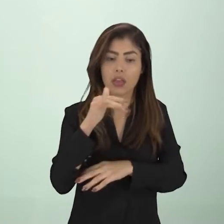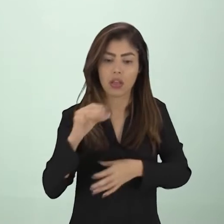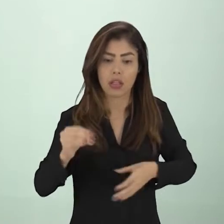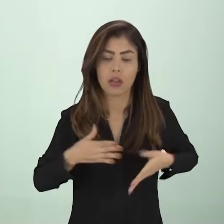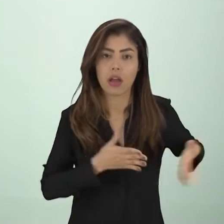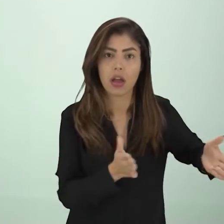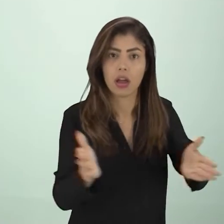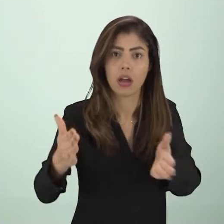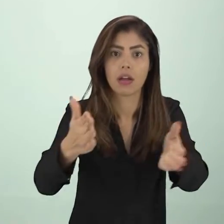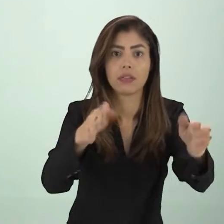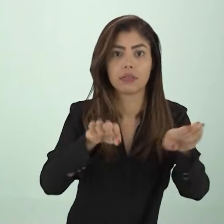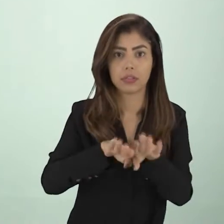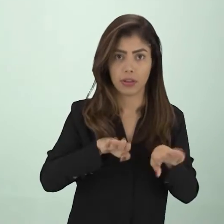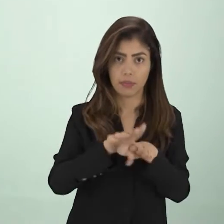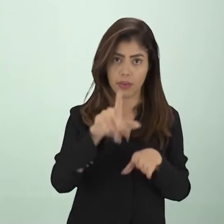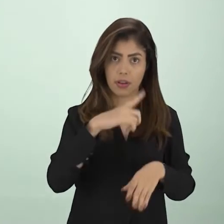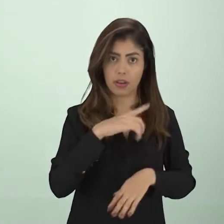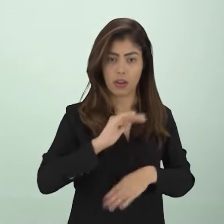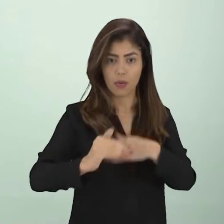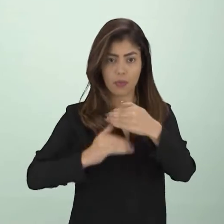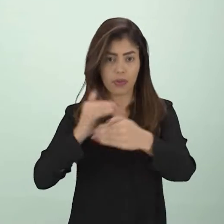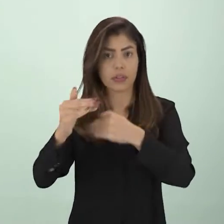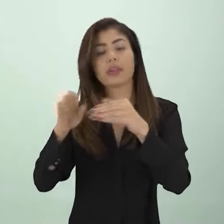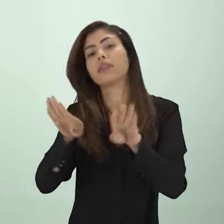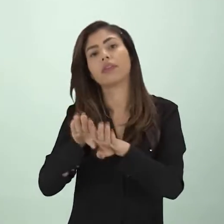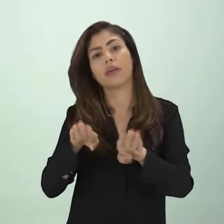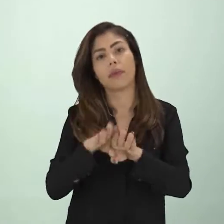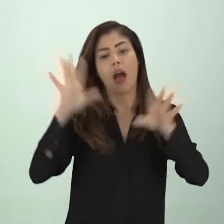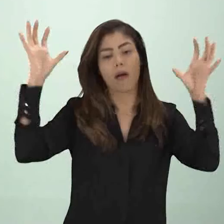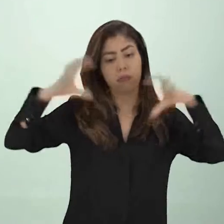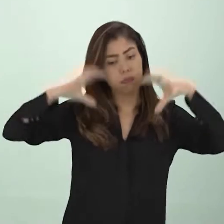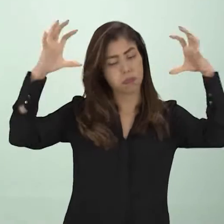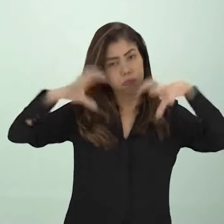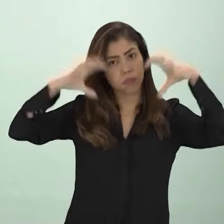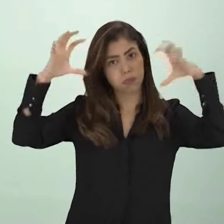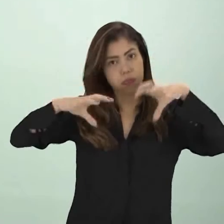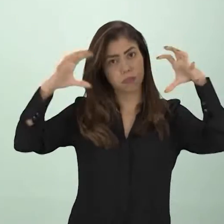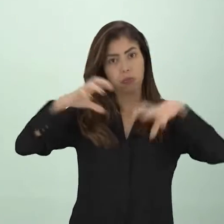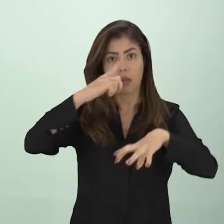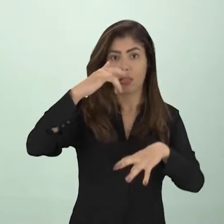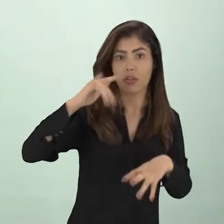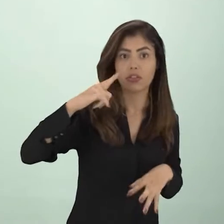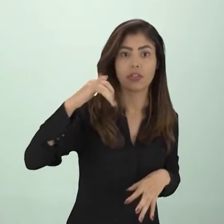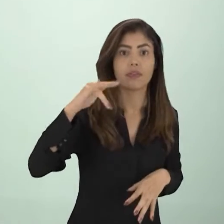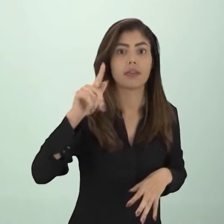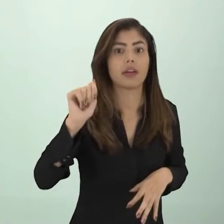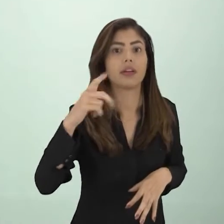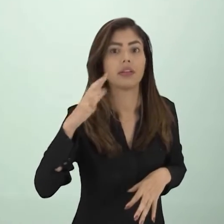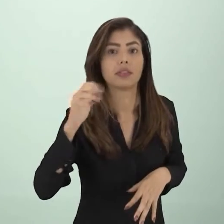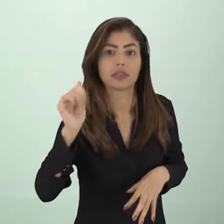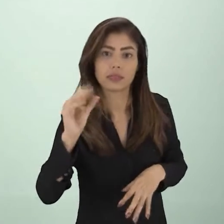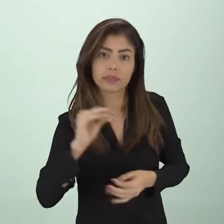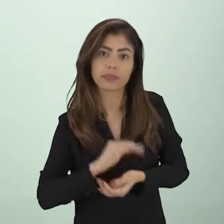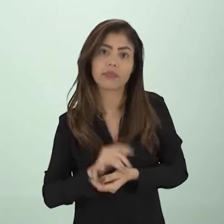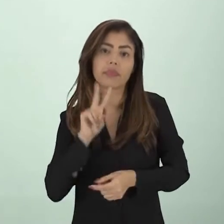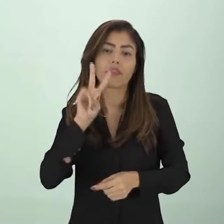pelo processo também, quando ocorre as chuvas, o processo de lixiviação, onde